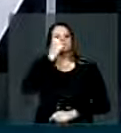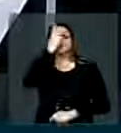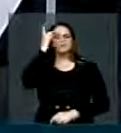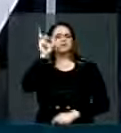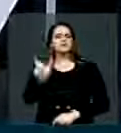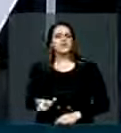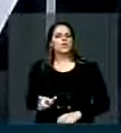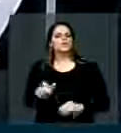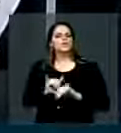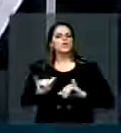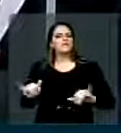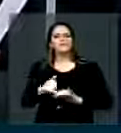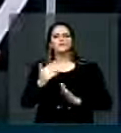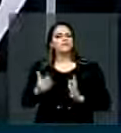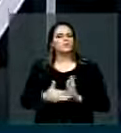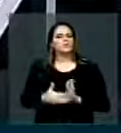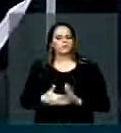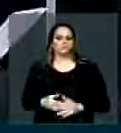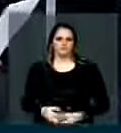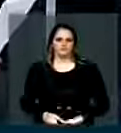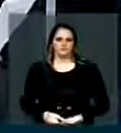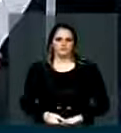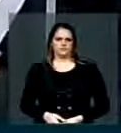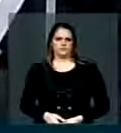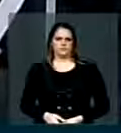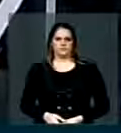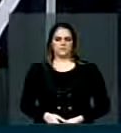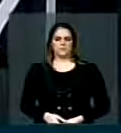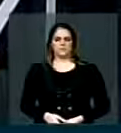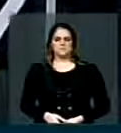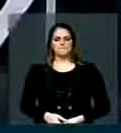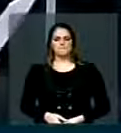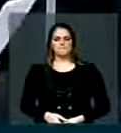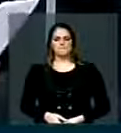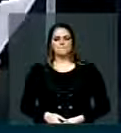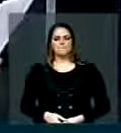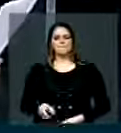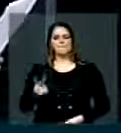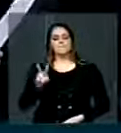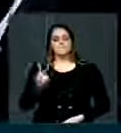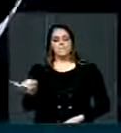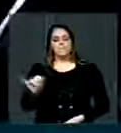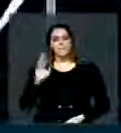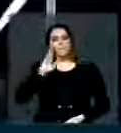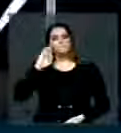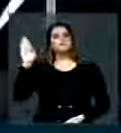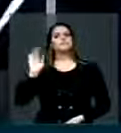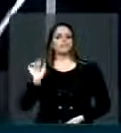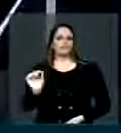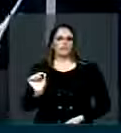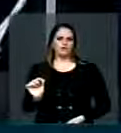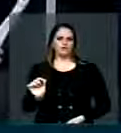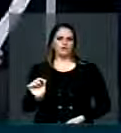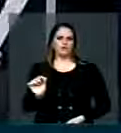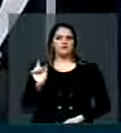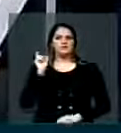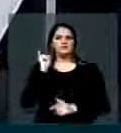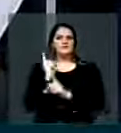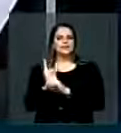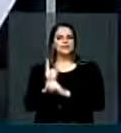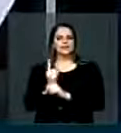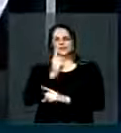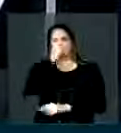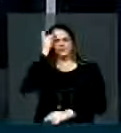informações completas e atualizadas dos membros das torcidas e servirá principalmente para